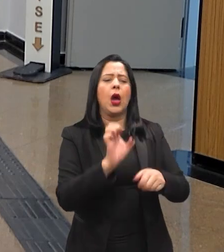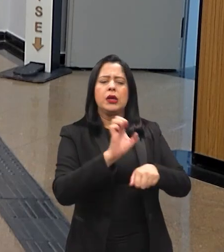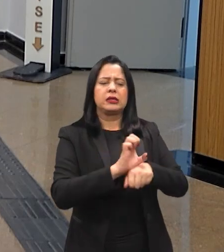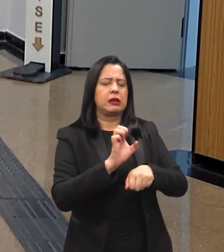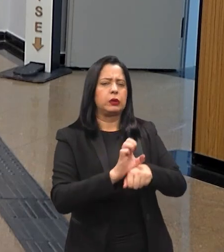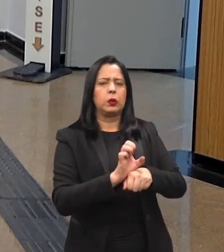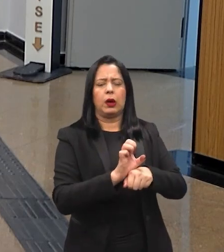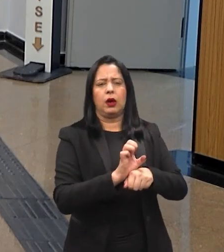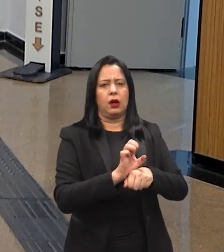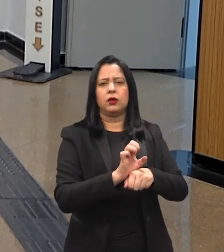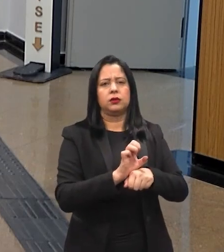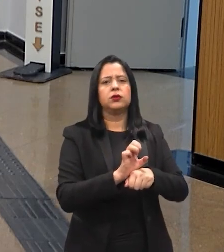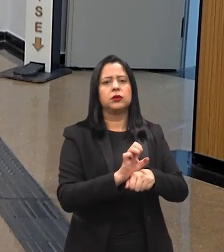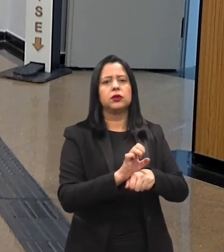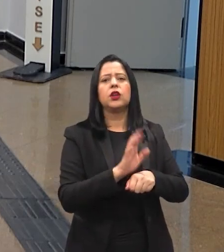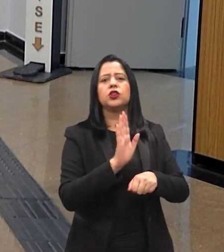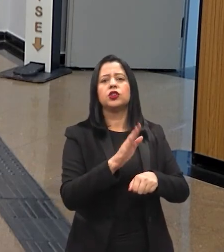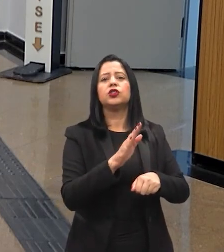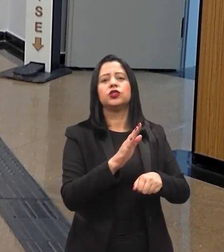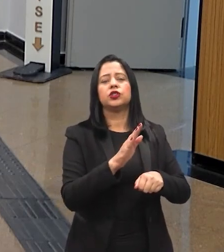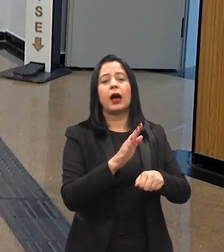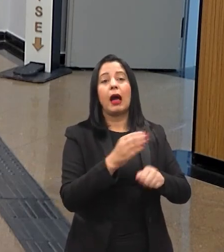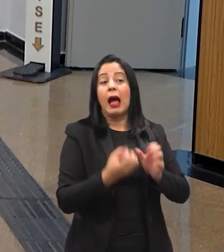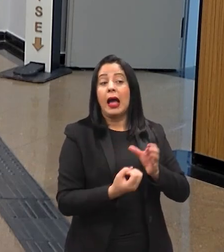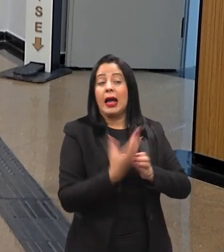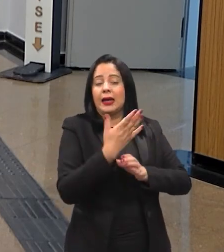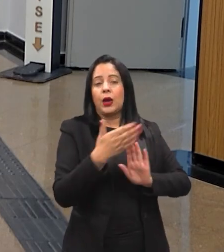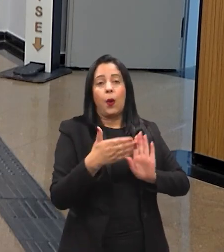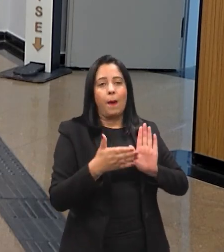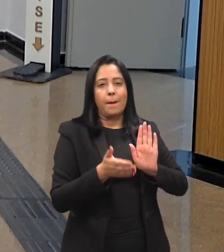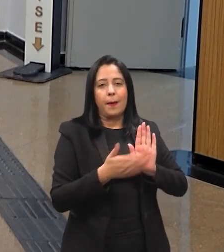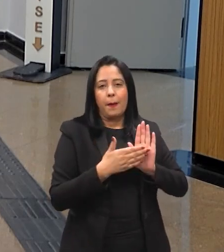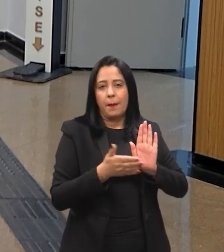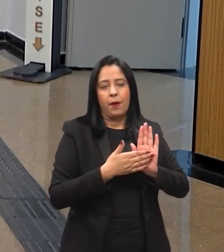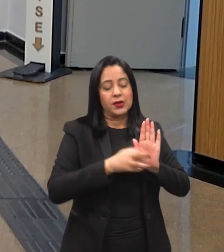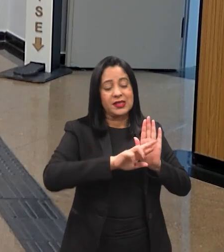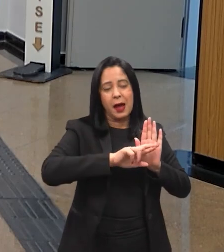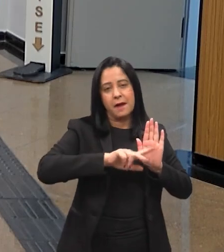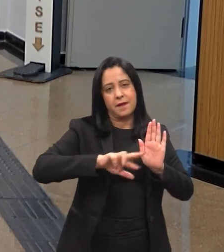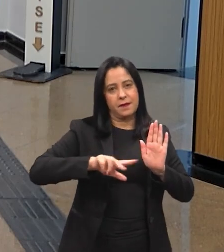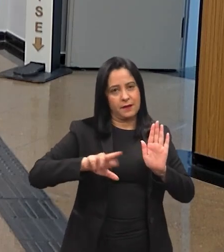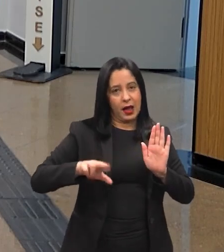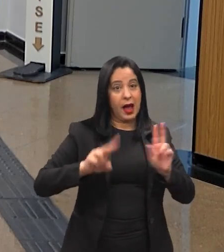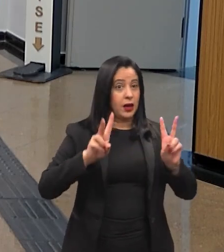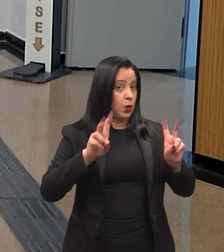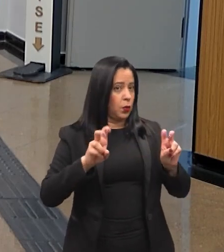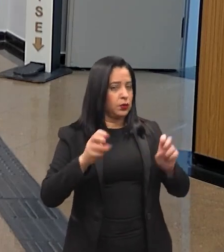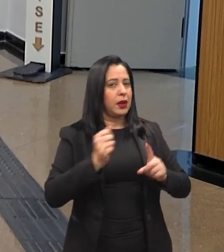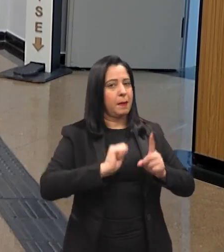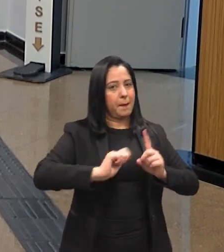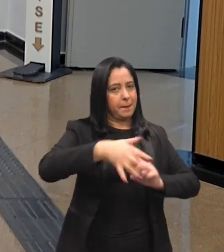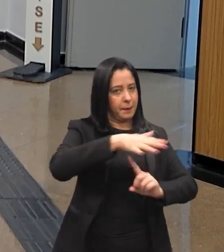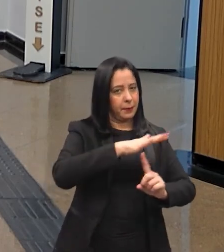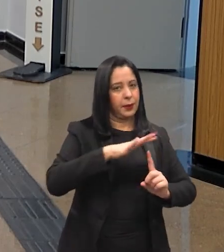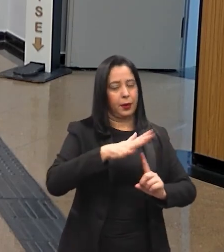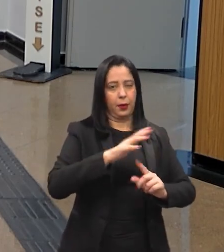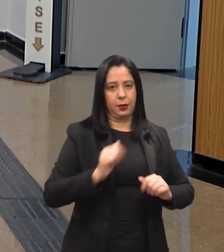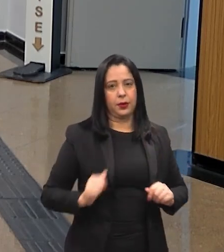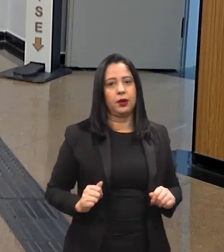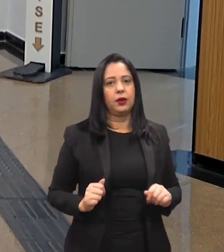estadual, e como a nacional, ela trouxe muitas propostas com relação ao meio